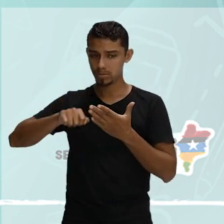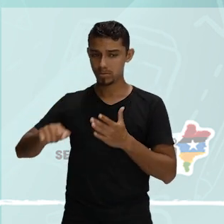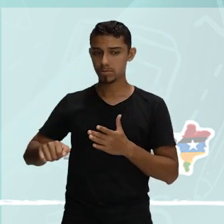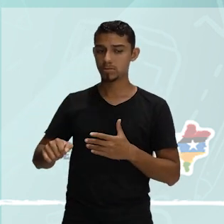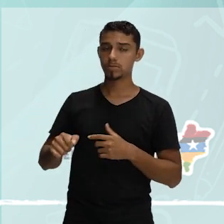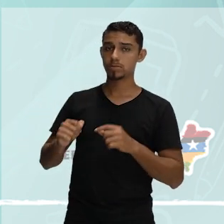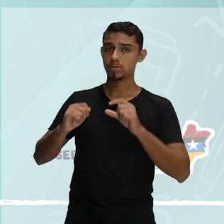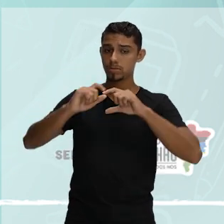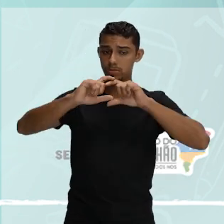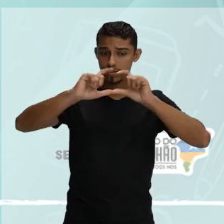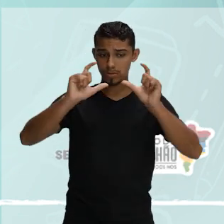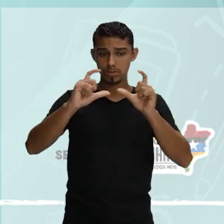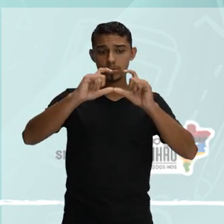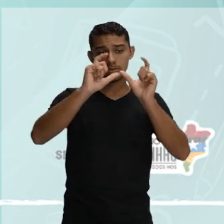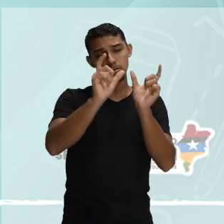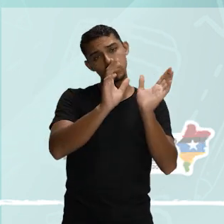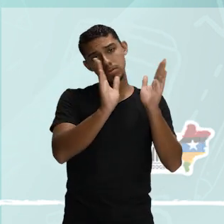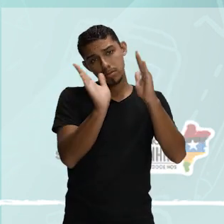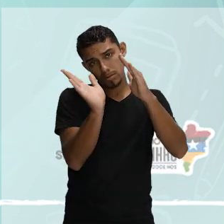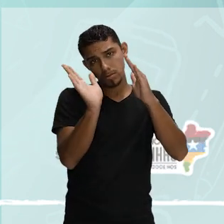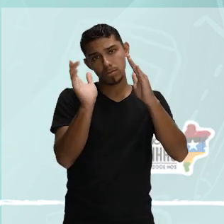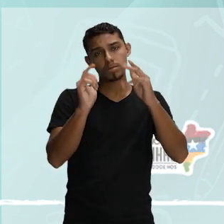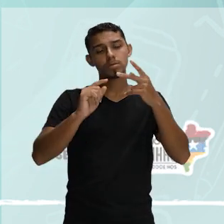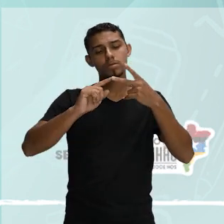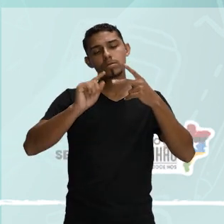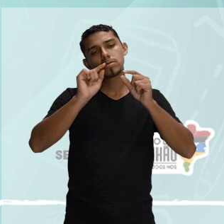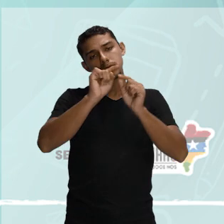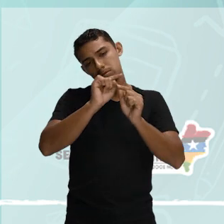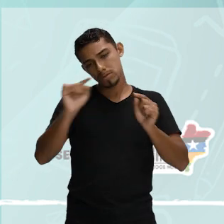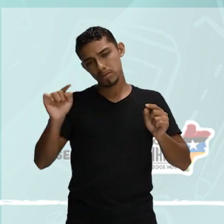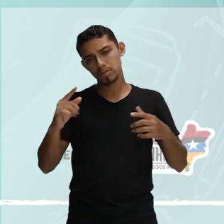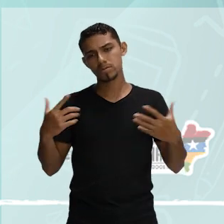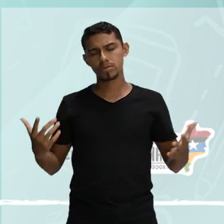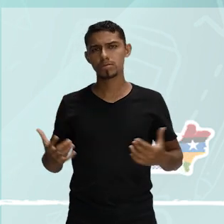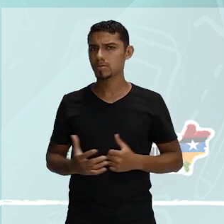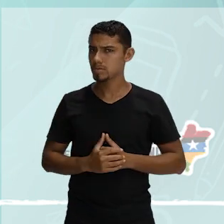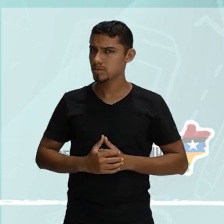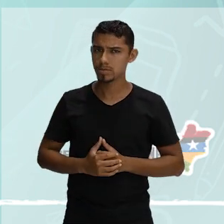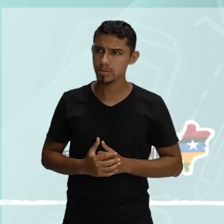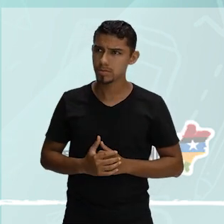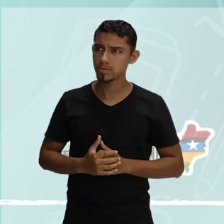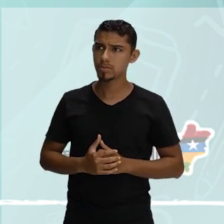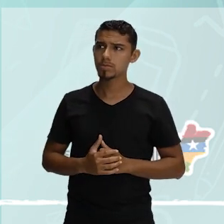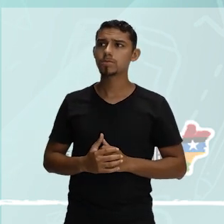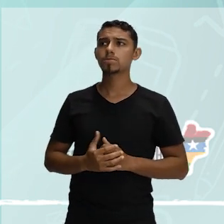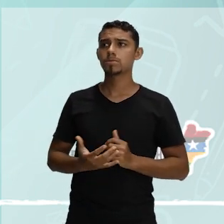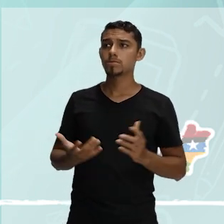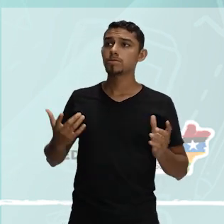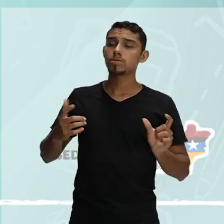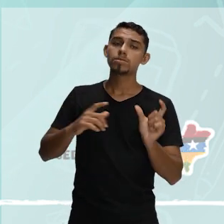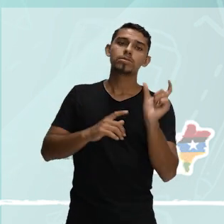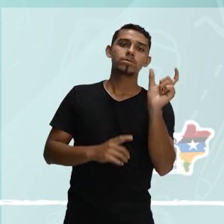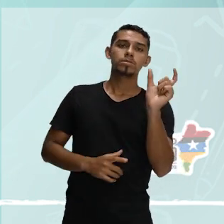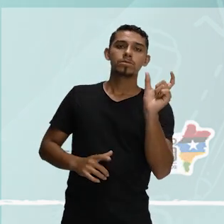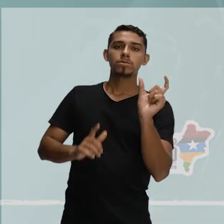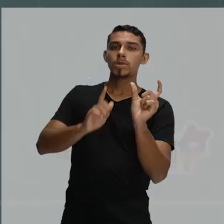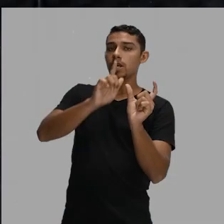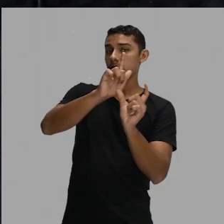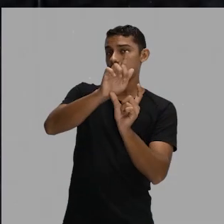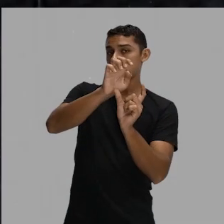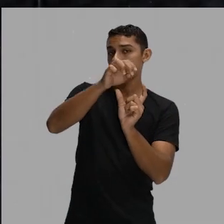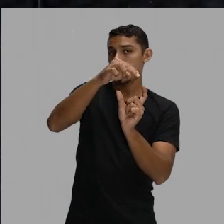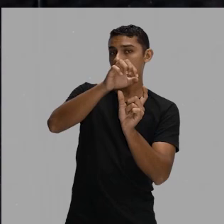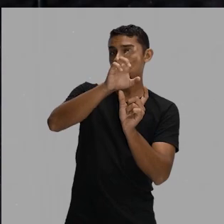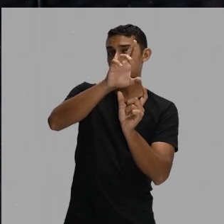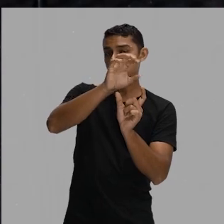itálico e sublinhado, tá? Quando ele fala ambos os nomes relativos ao nome do gênero